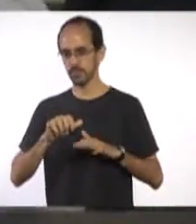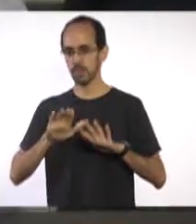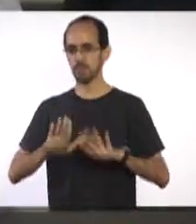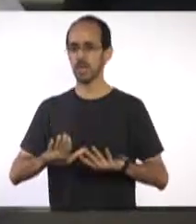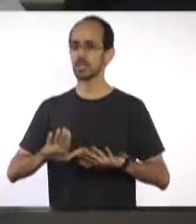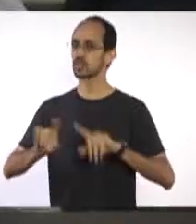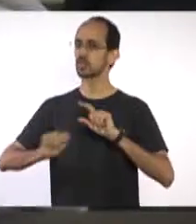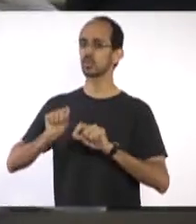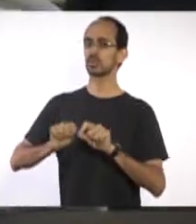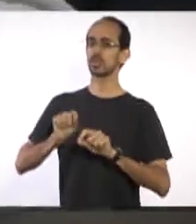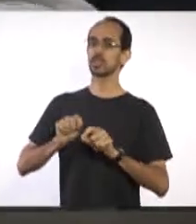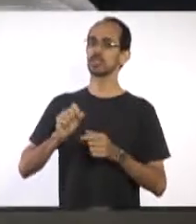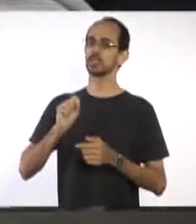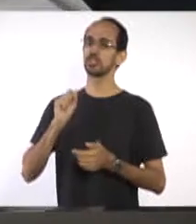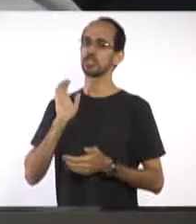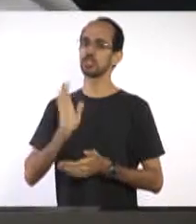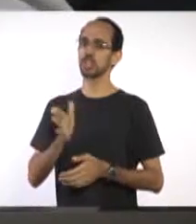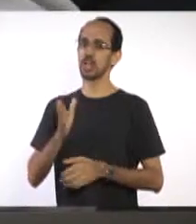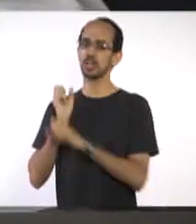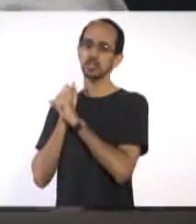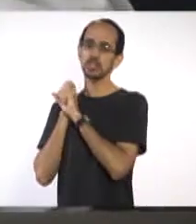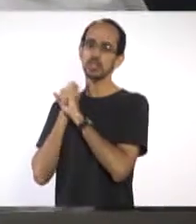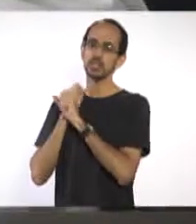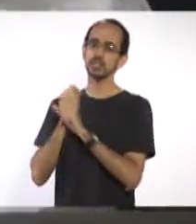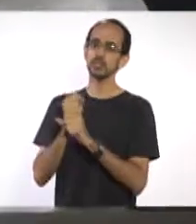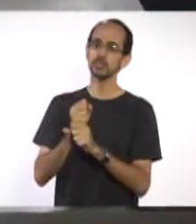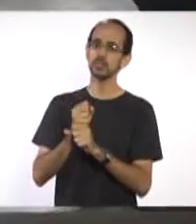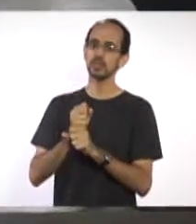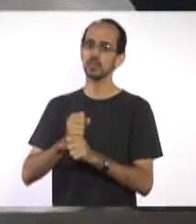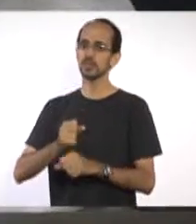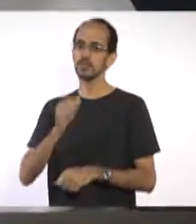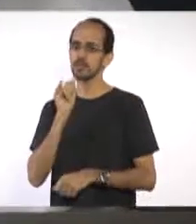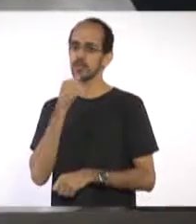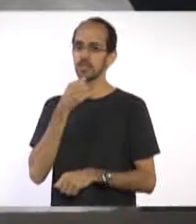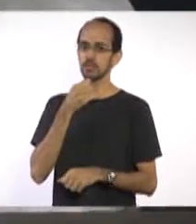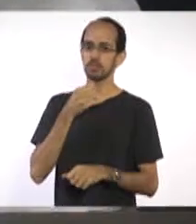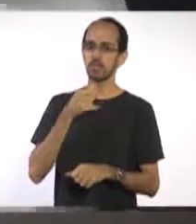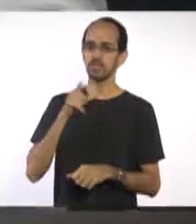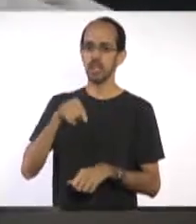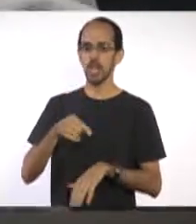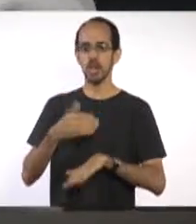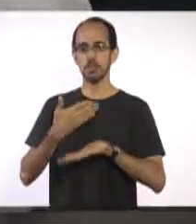muito tempo que isto, infelizmente, tem sido uma prática, né,